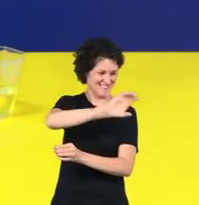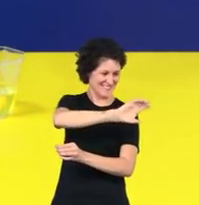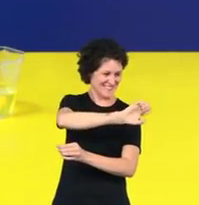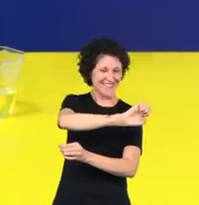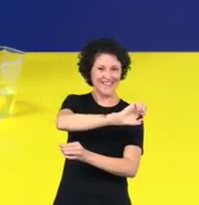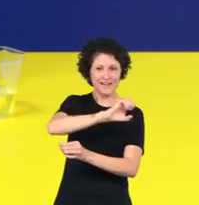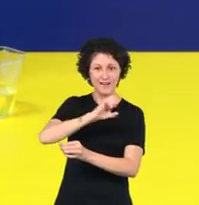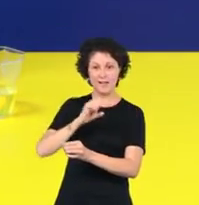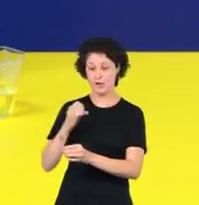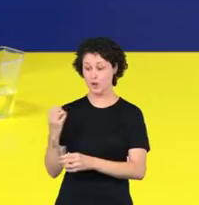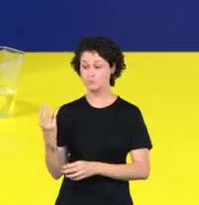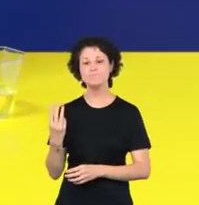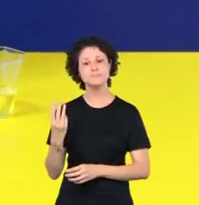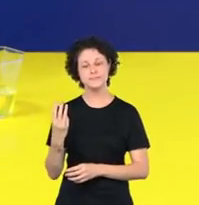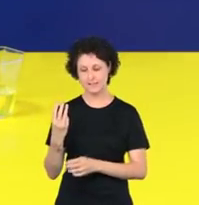Segundo.